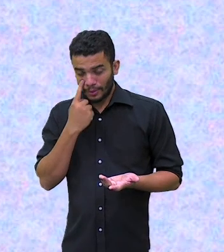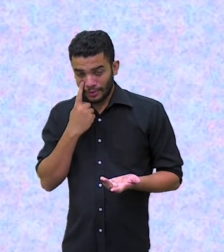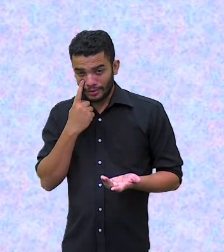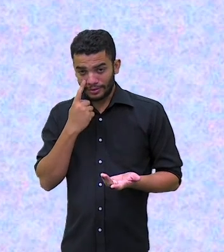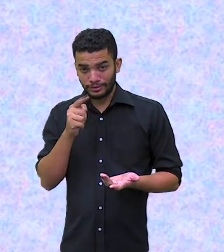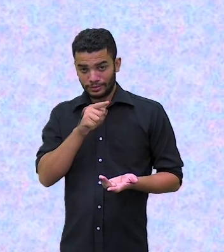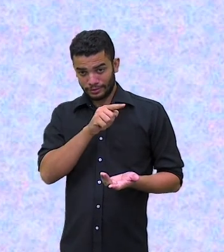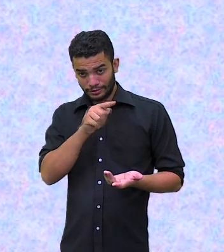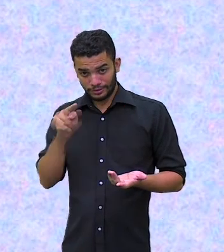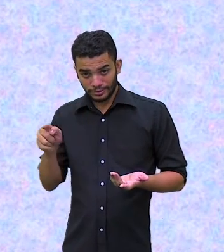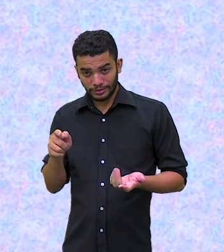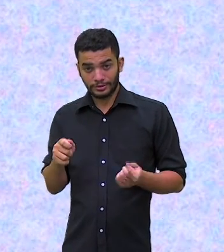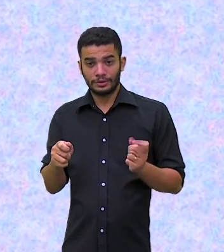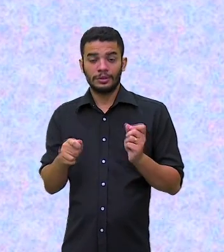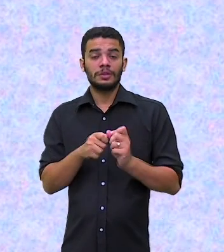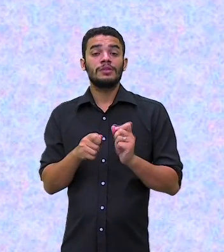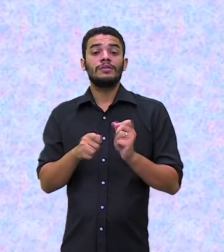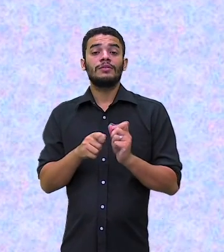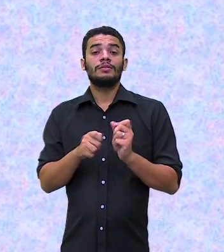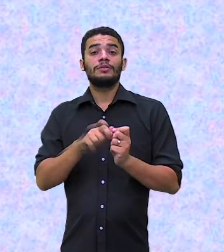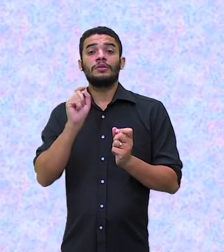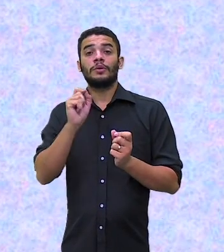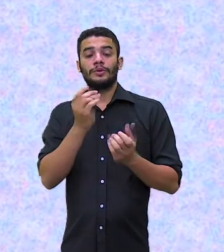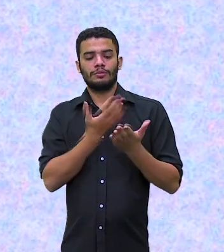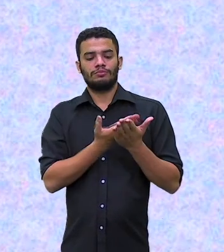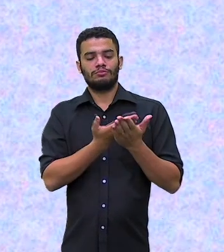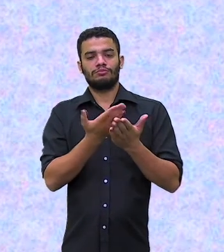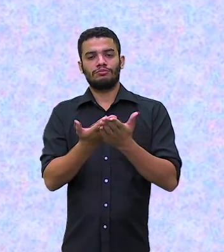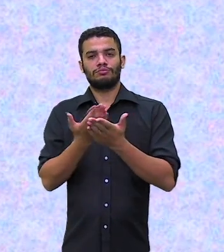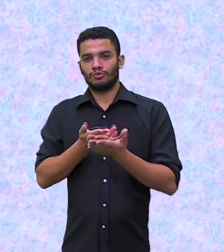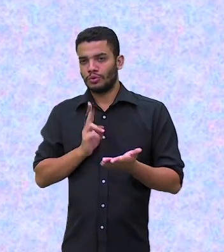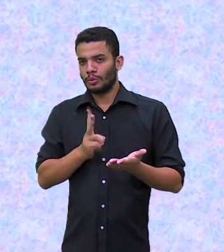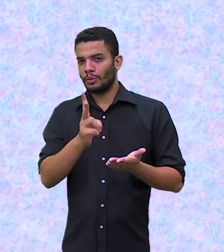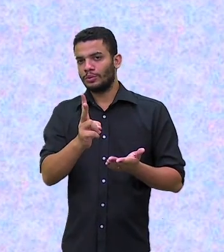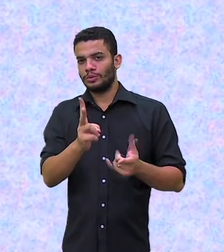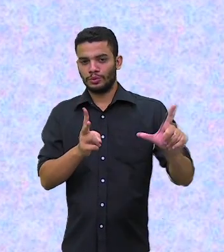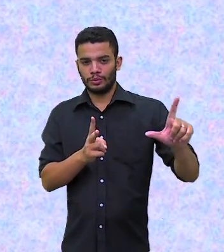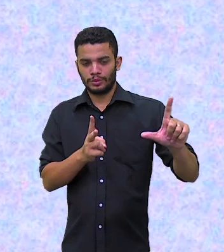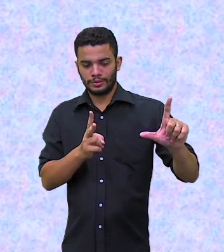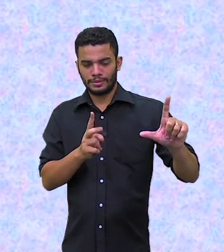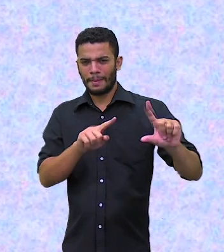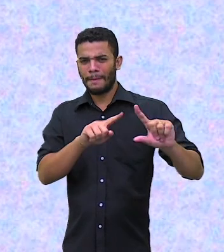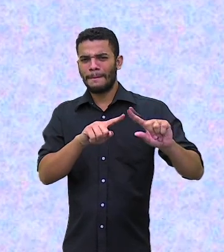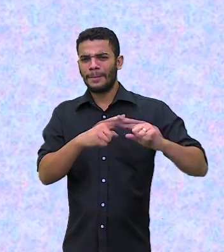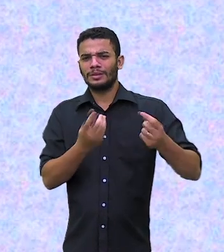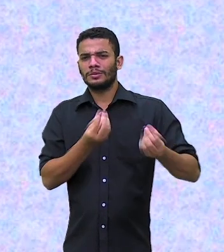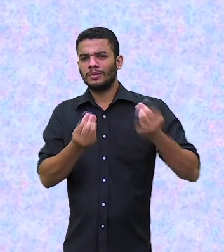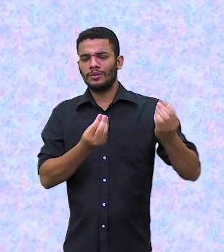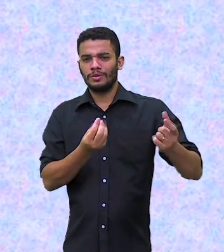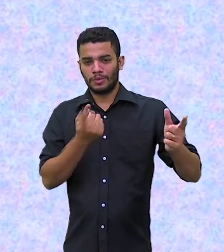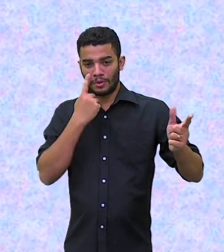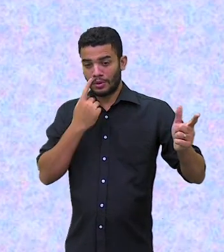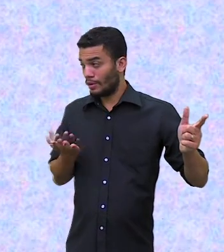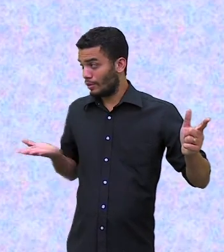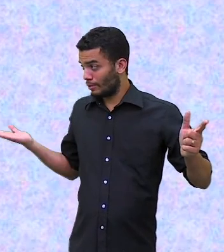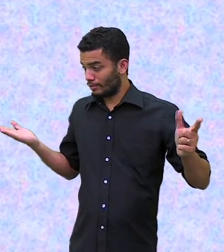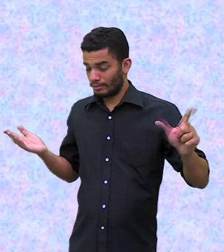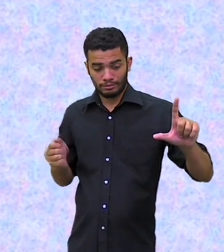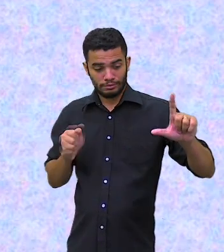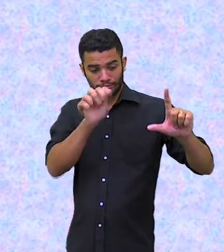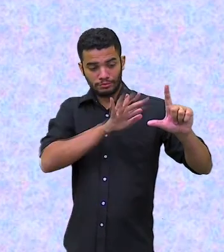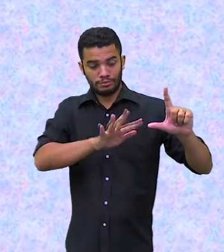Agora é com vocês. Isso aí, para acessar os conteúdos da nossa plataforma Isso,